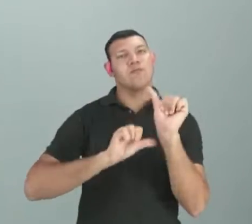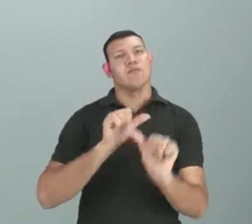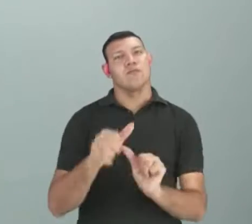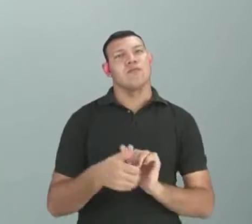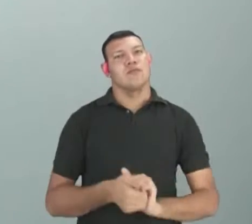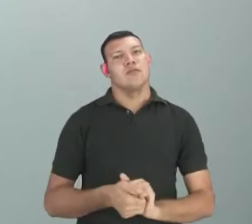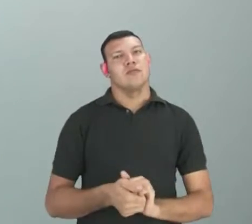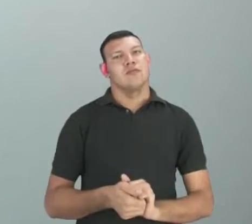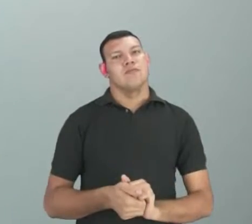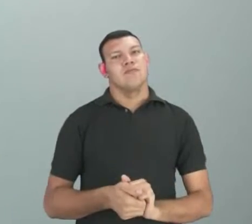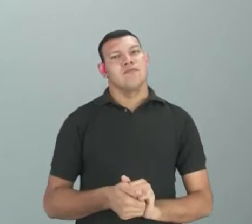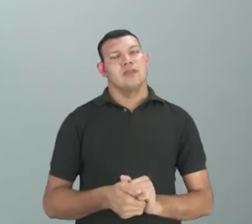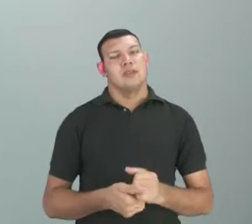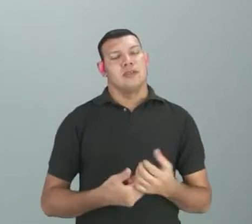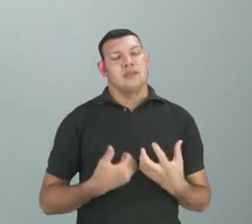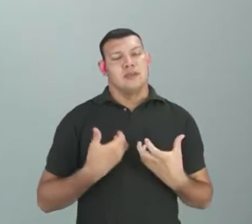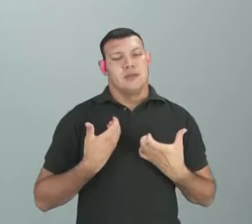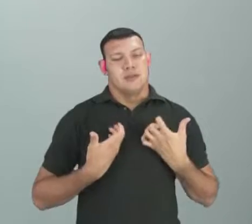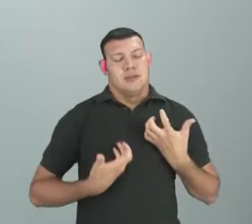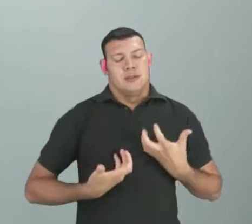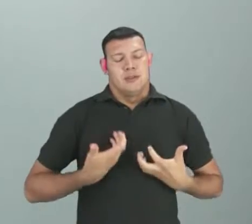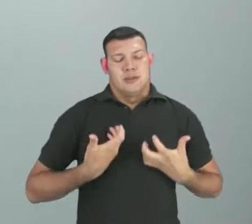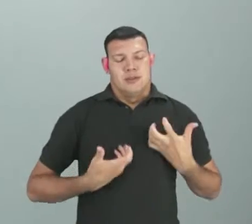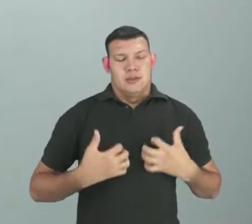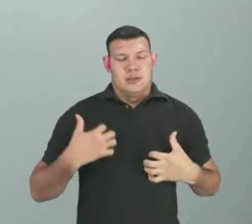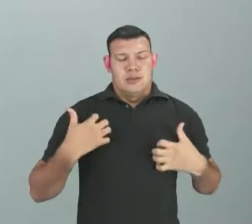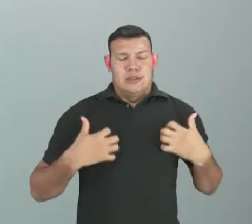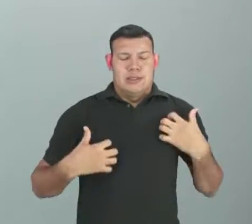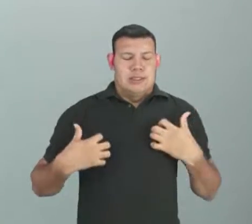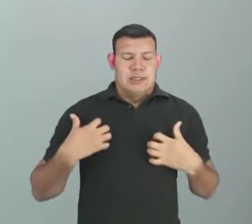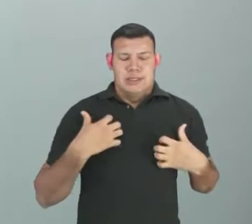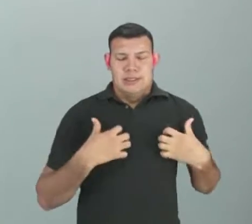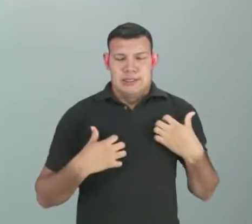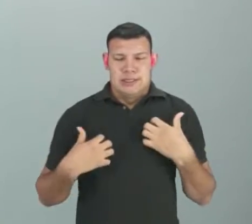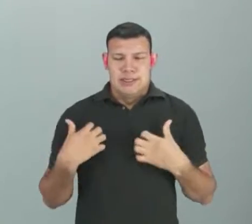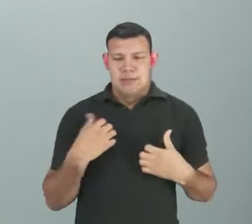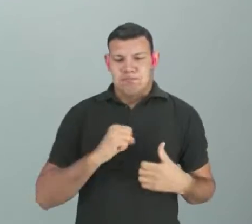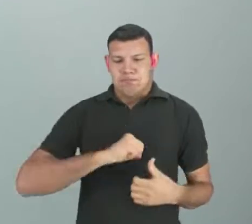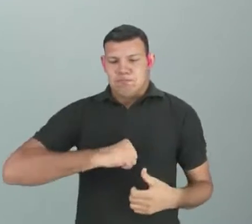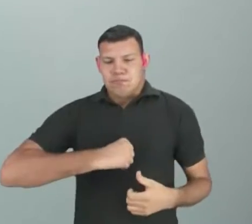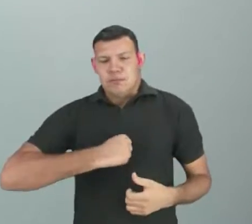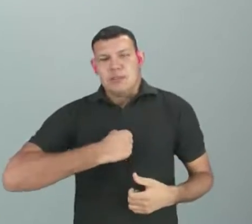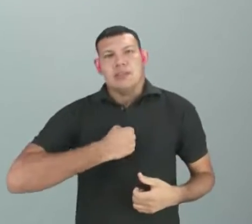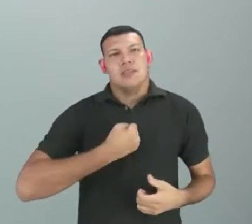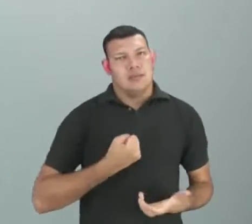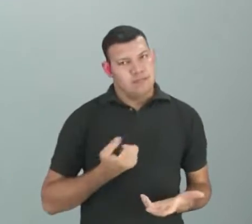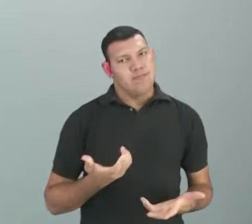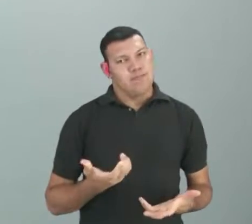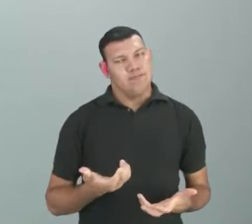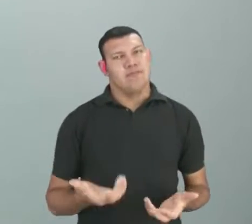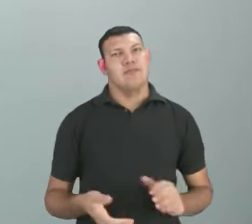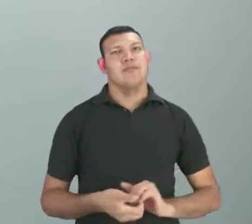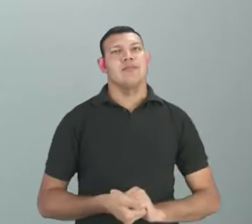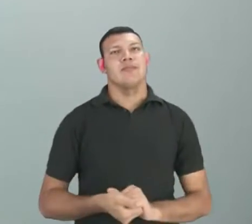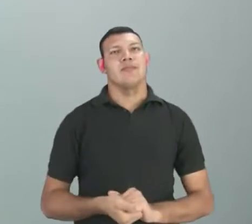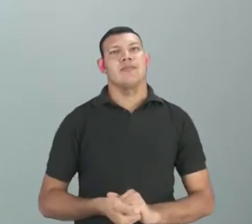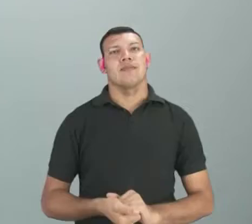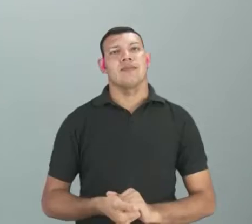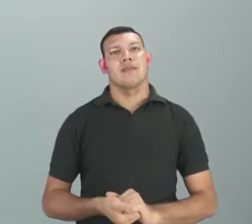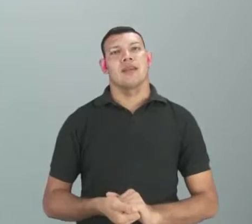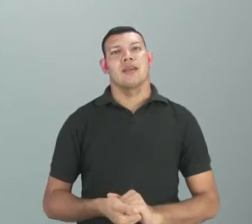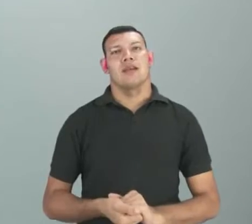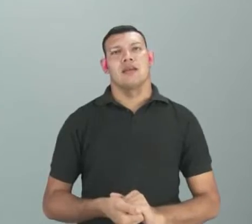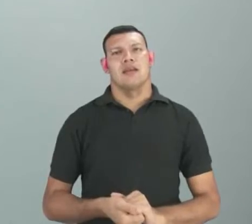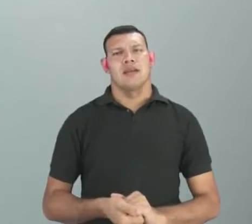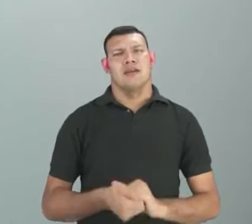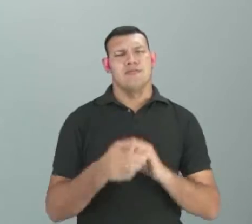menos explosiva, menos, vamos dizer, alterada, né? Então, quando a gente vê